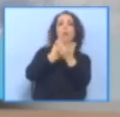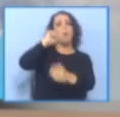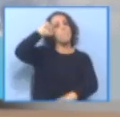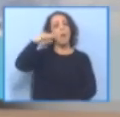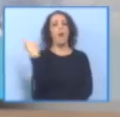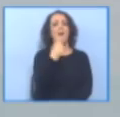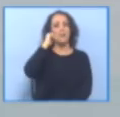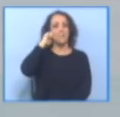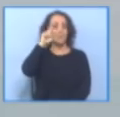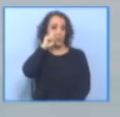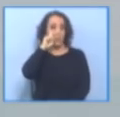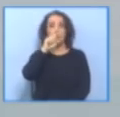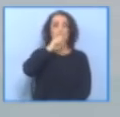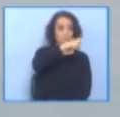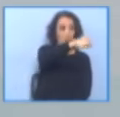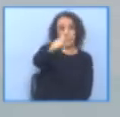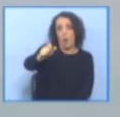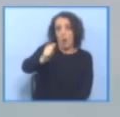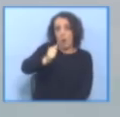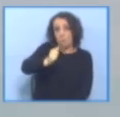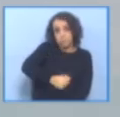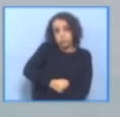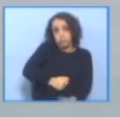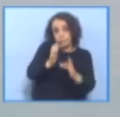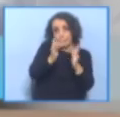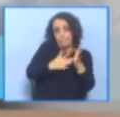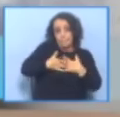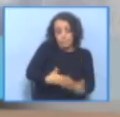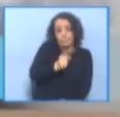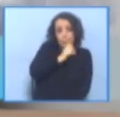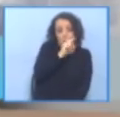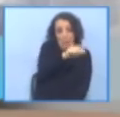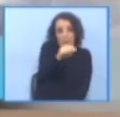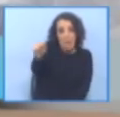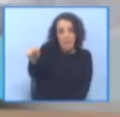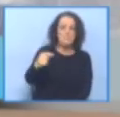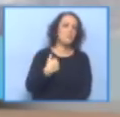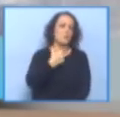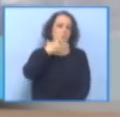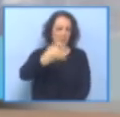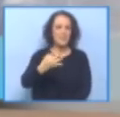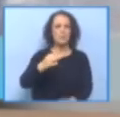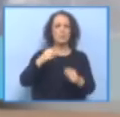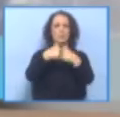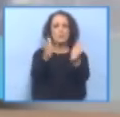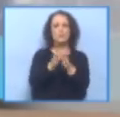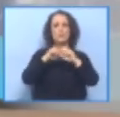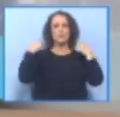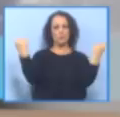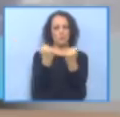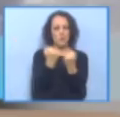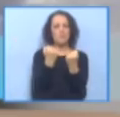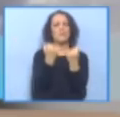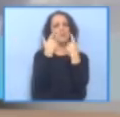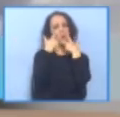dessas pessoas serão cristãos, não é? Exato, muitas dessas pessoas são cristãos. Eu acho que há, em toda a sociedade, na nossa sociedade civil, há de facto